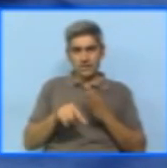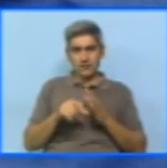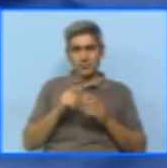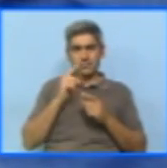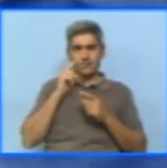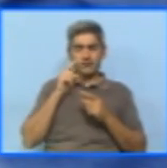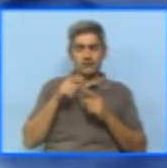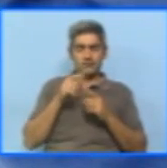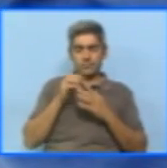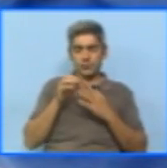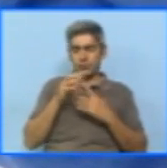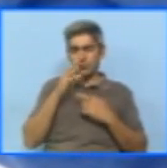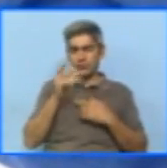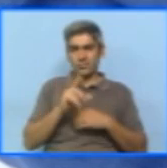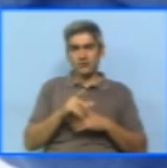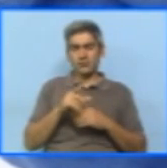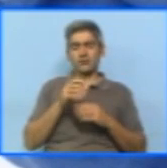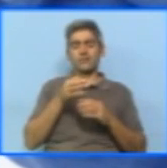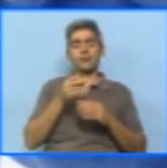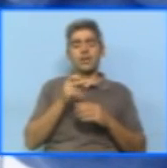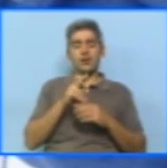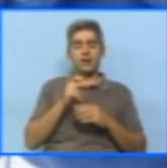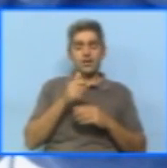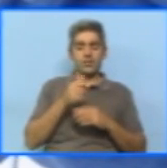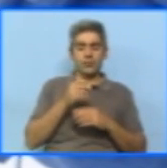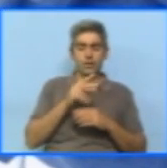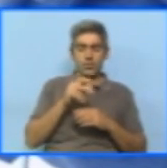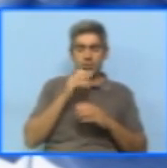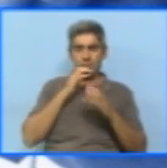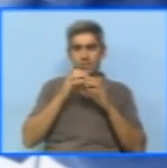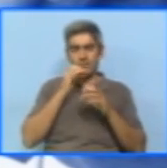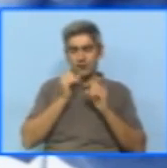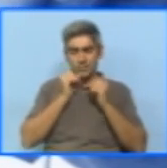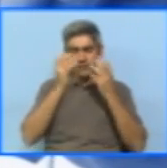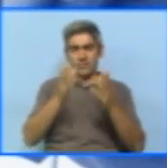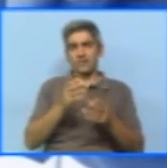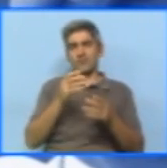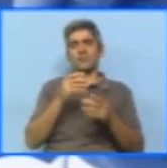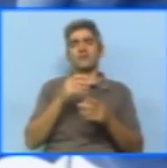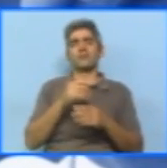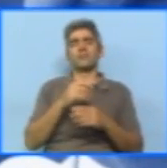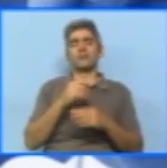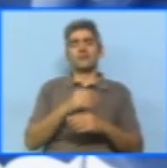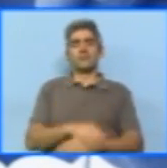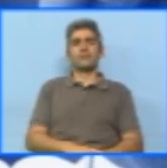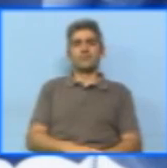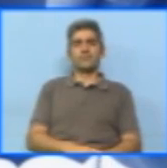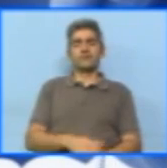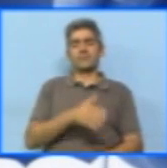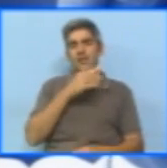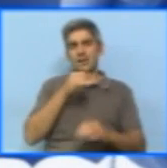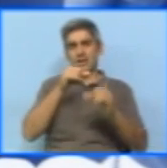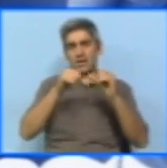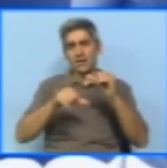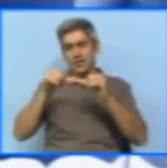para estes pormenores. As parábolas comunicam mensagem na